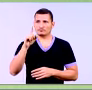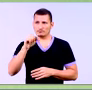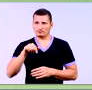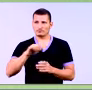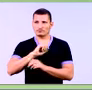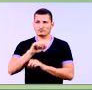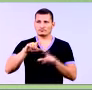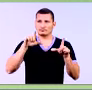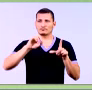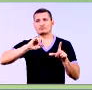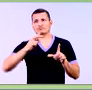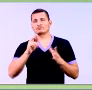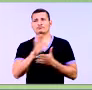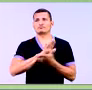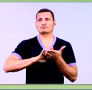delas